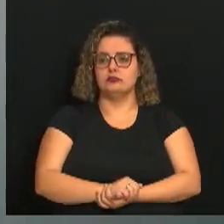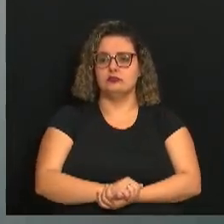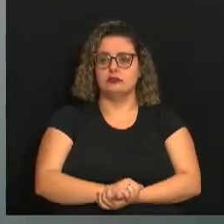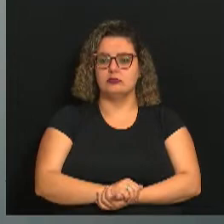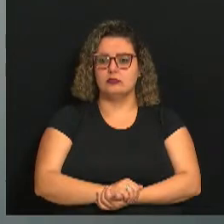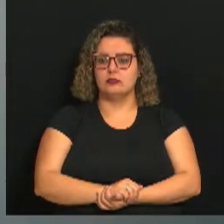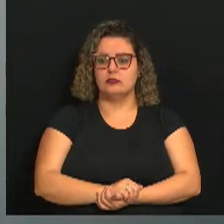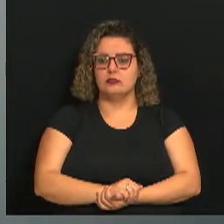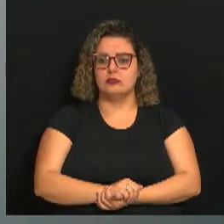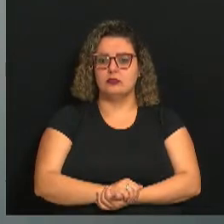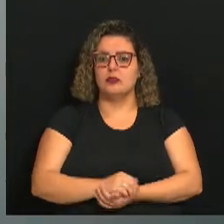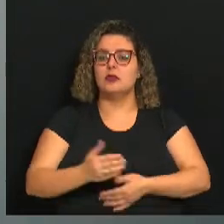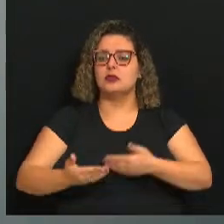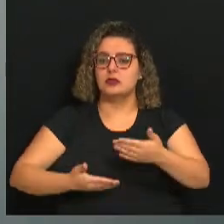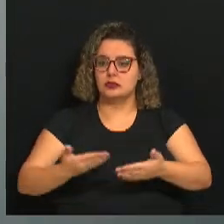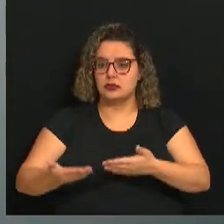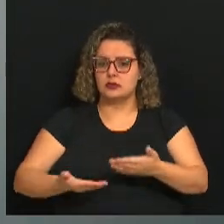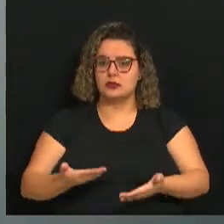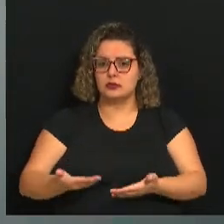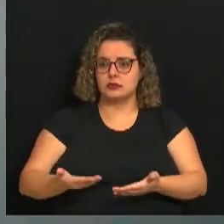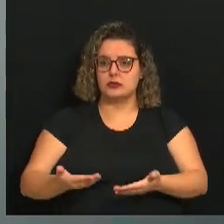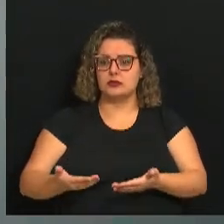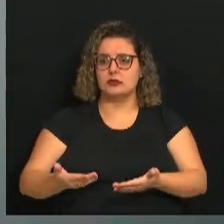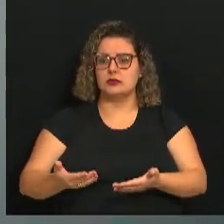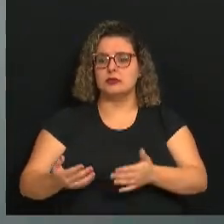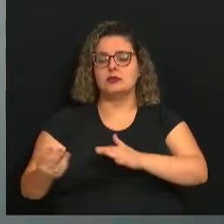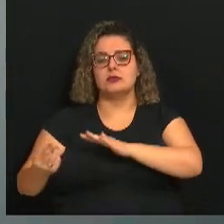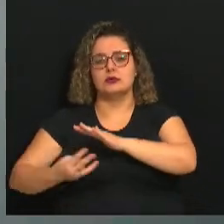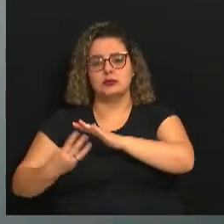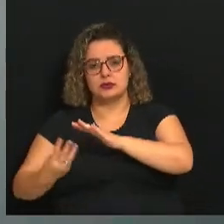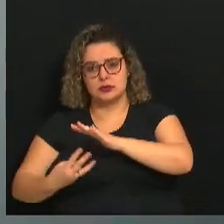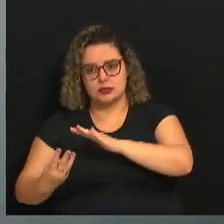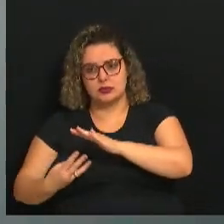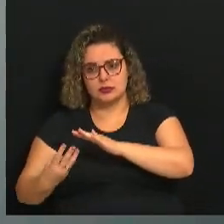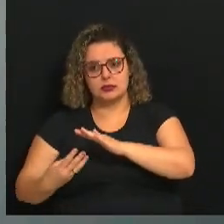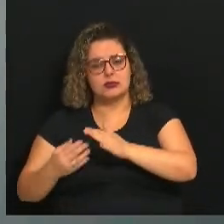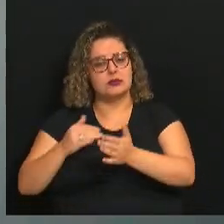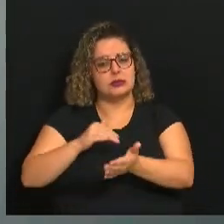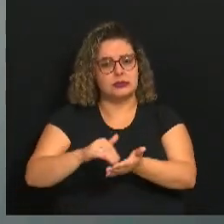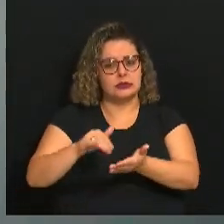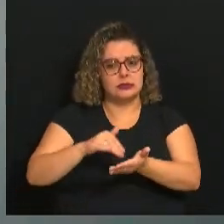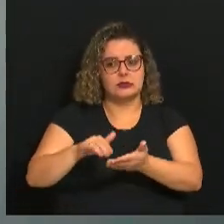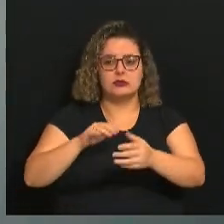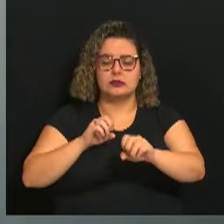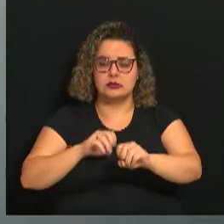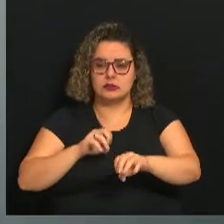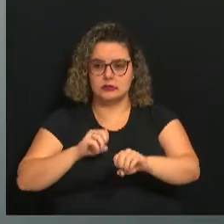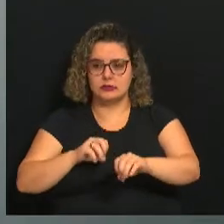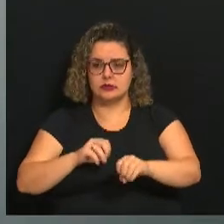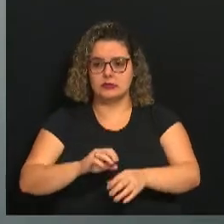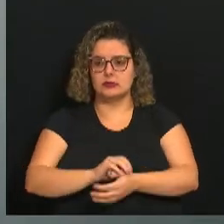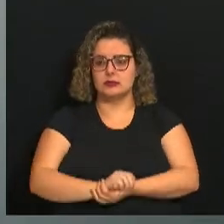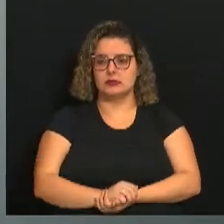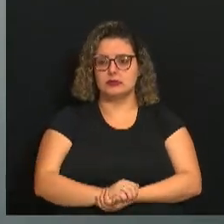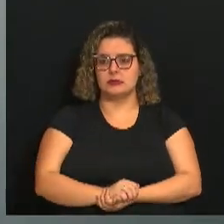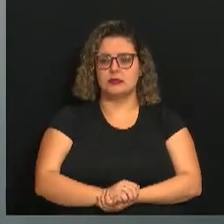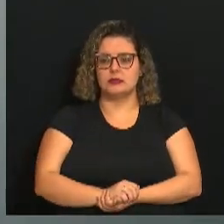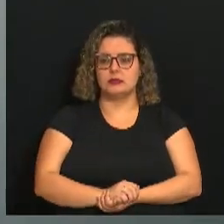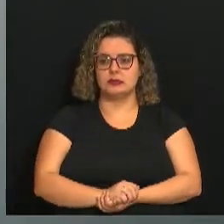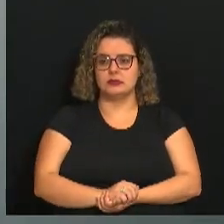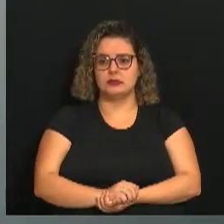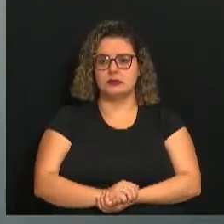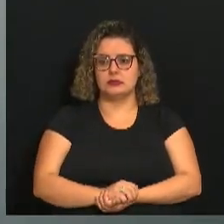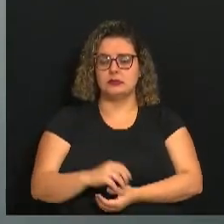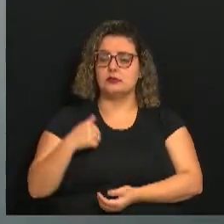dos serviços que nós temos terceirizados hoje na Secretaria Municipal de Educação. E a gente percebe que os números